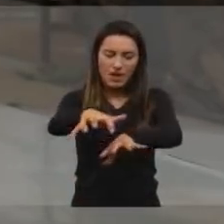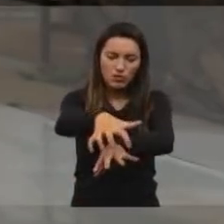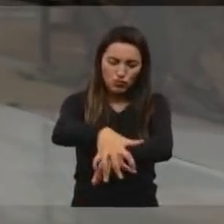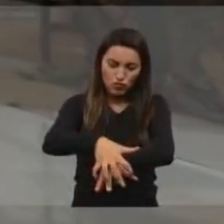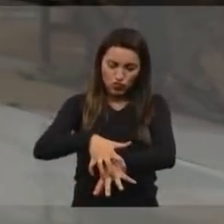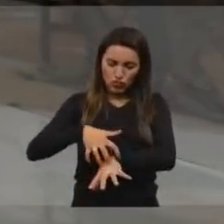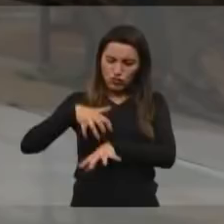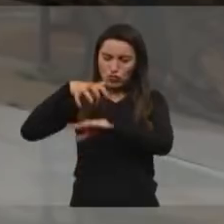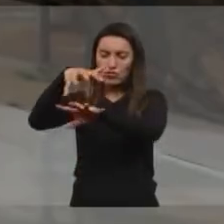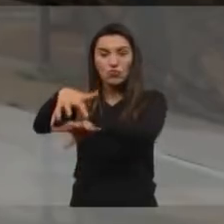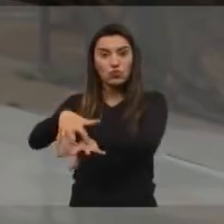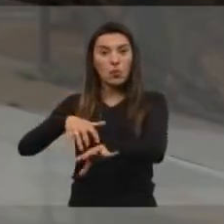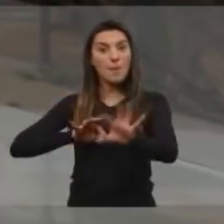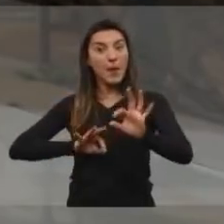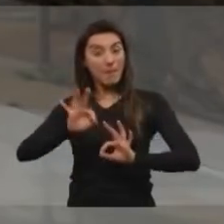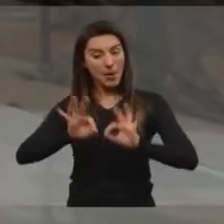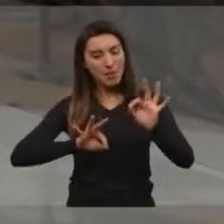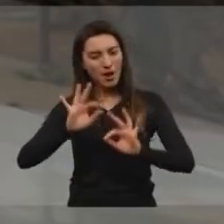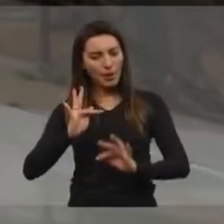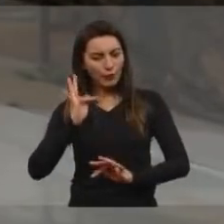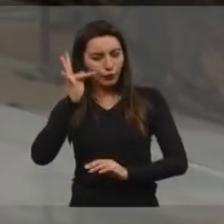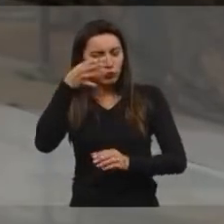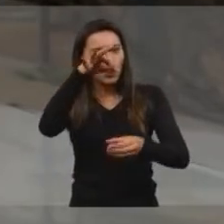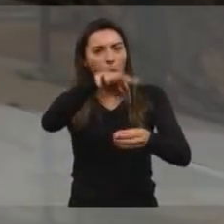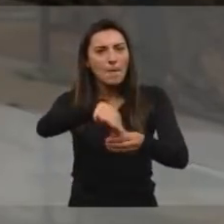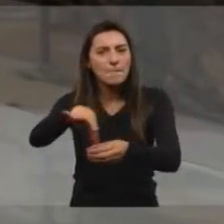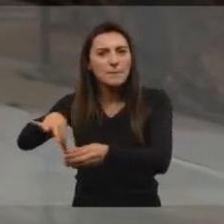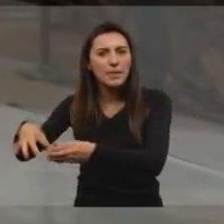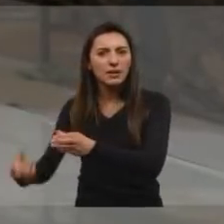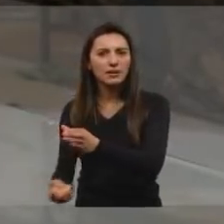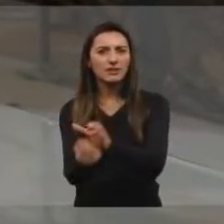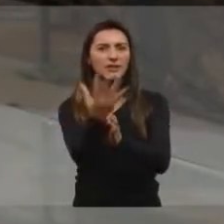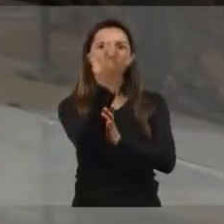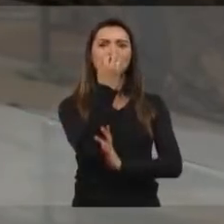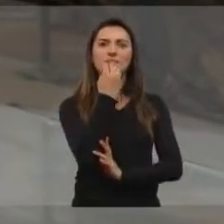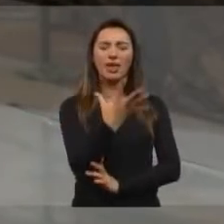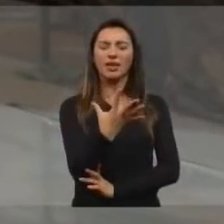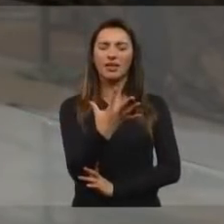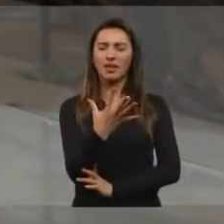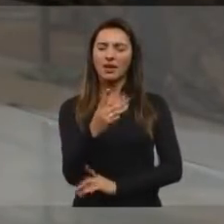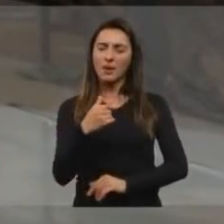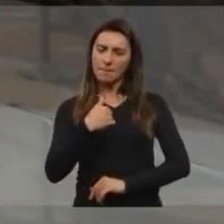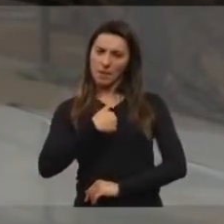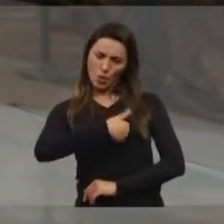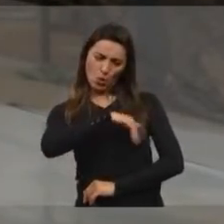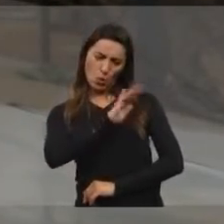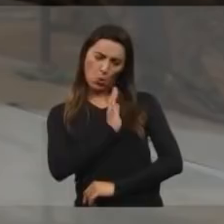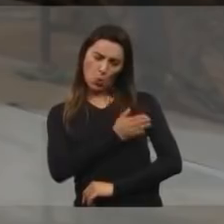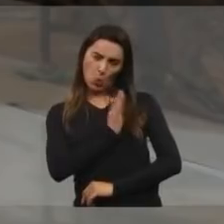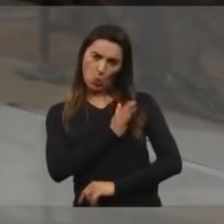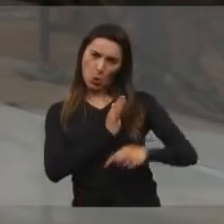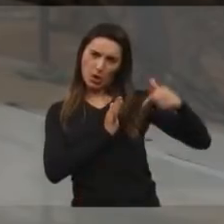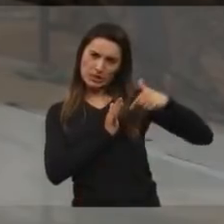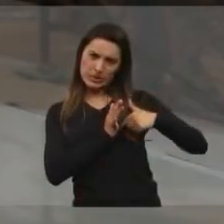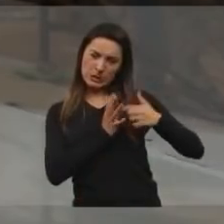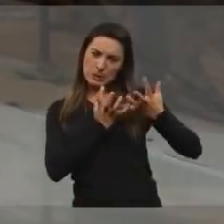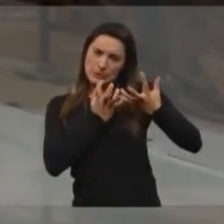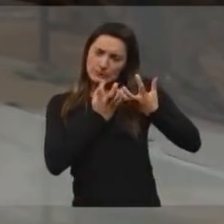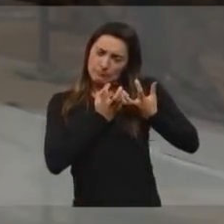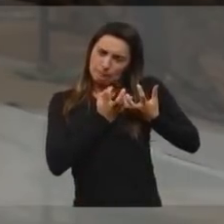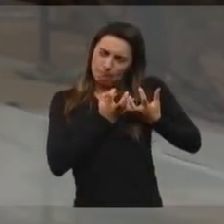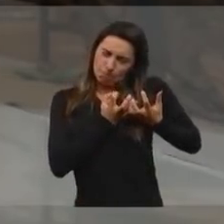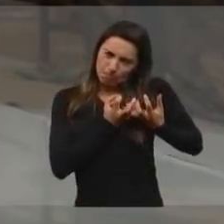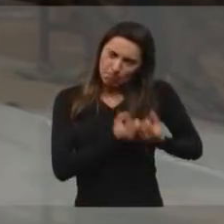pior é mais será que o nosso coração ficou mais terno